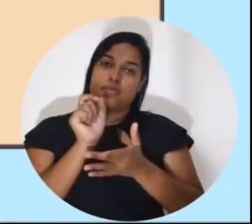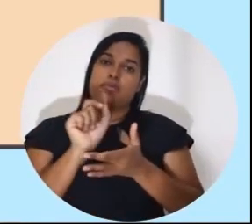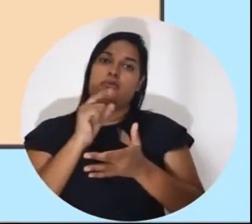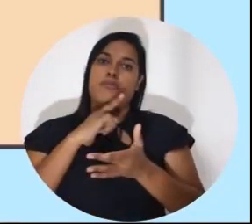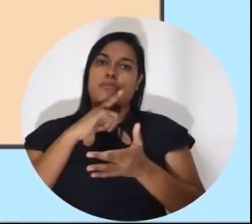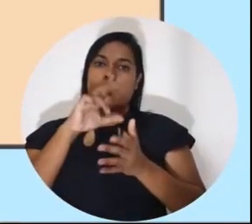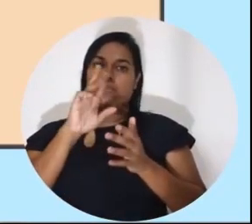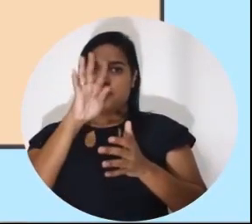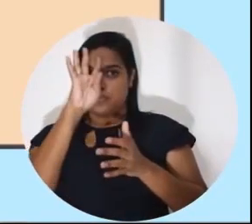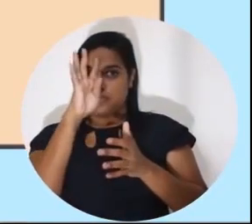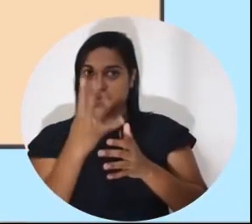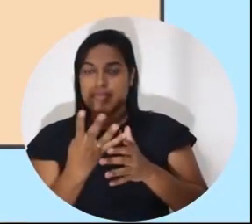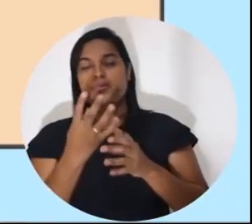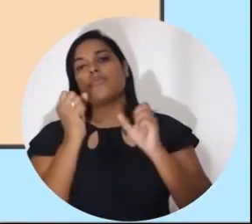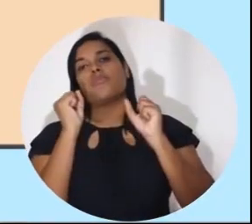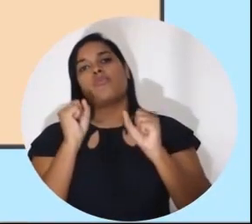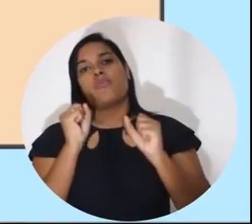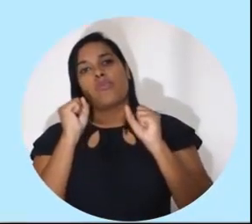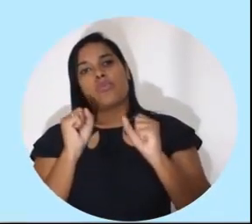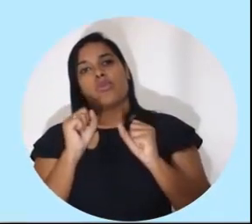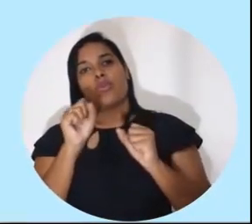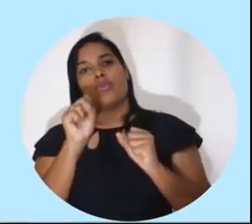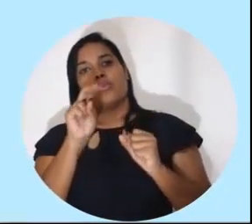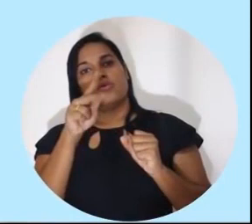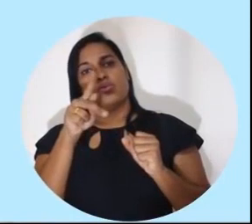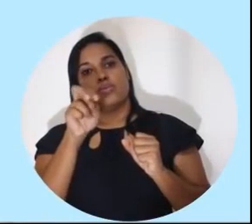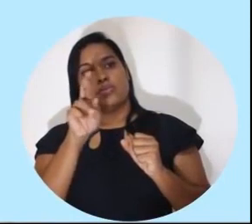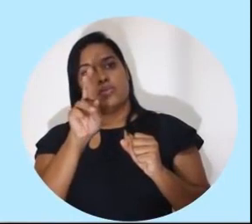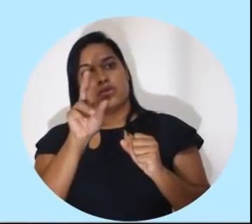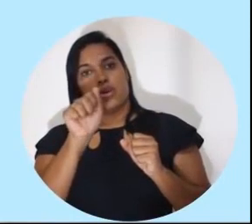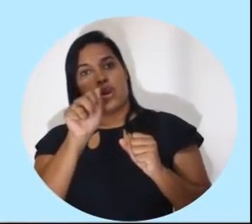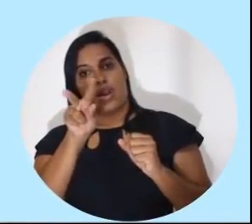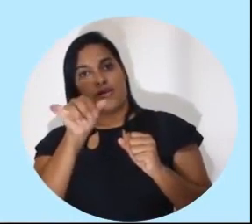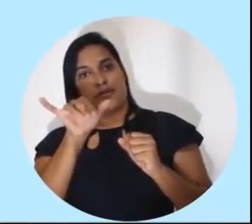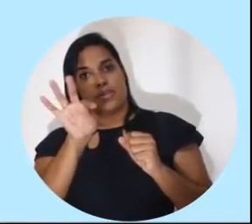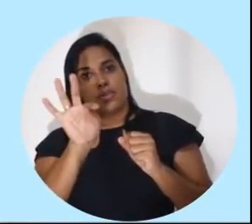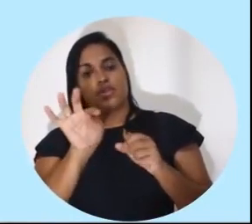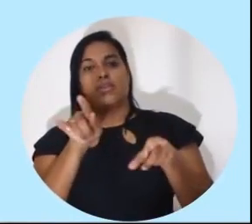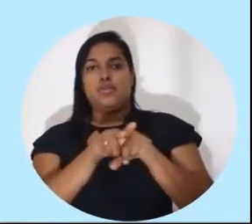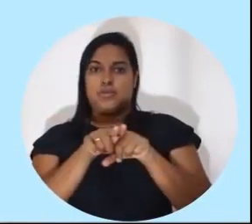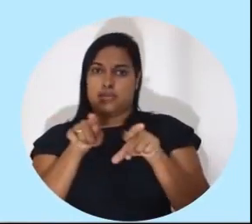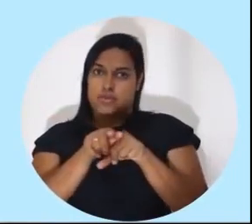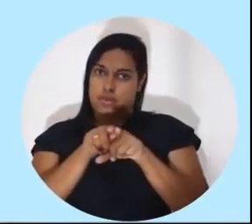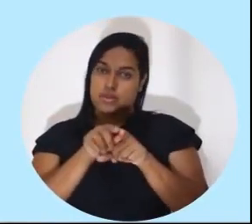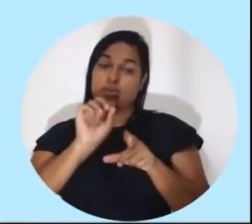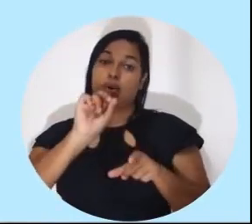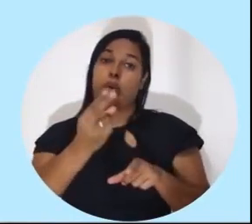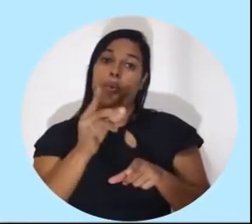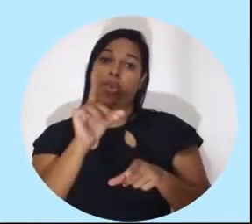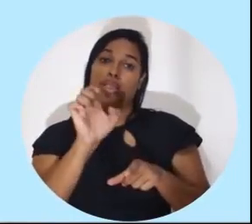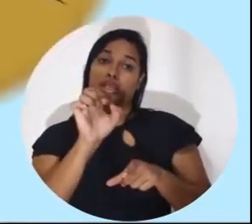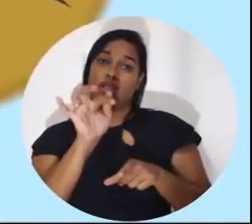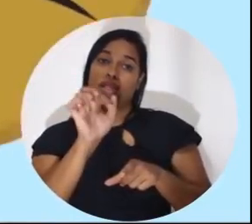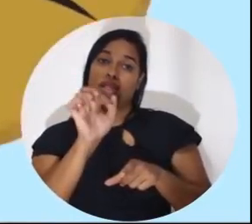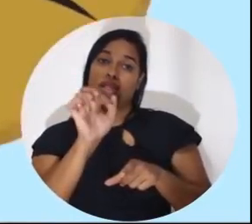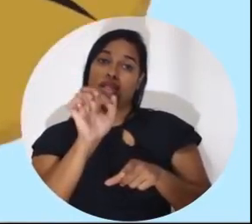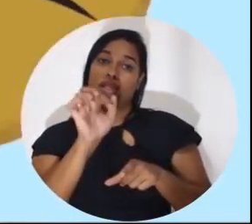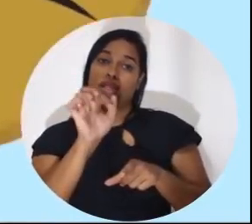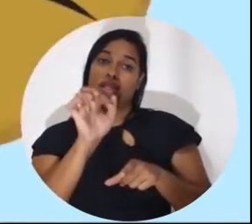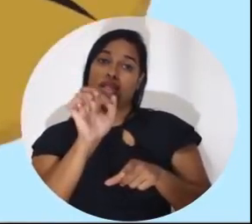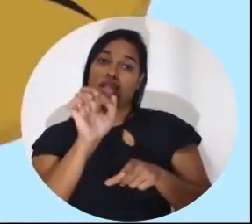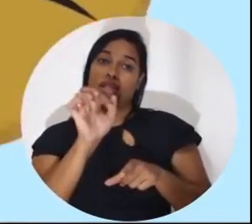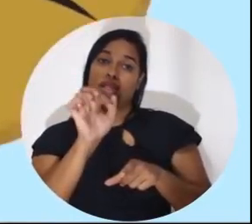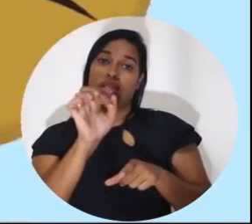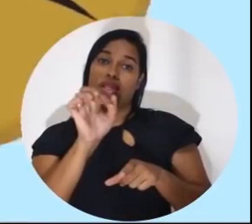um resultado que pode ser superávit, pode ter um resultado superavitário ou deficitário.